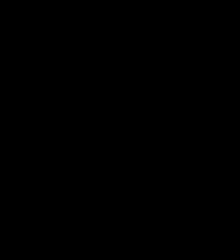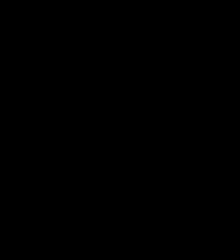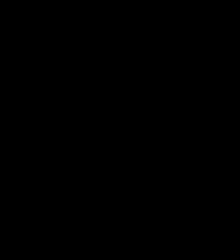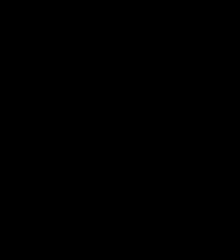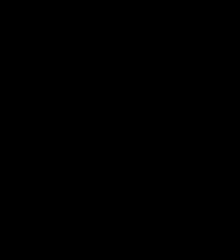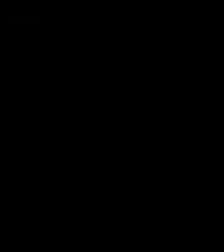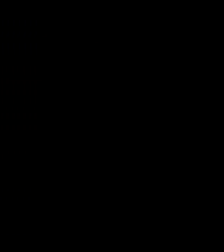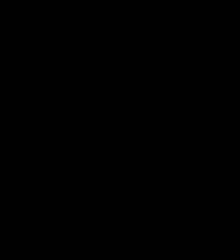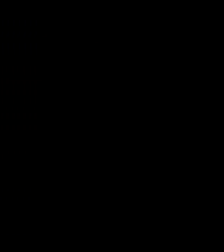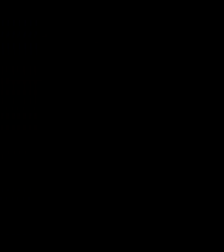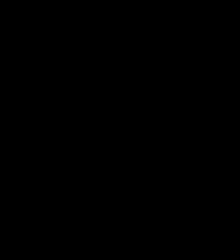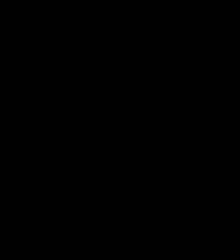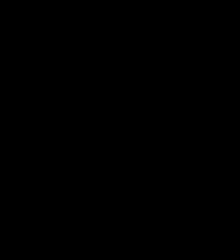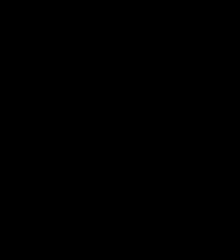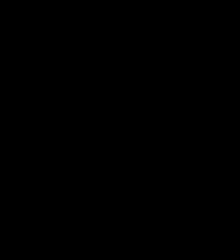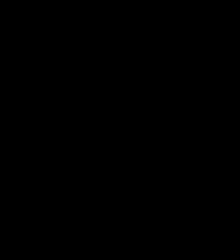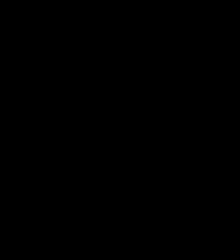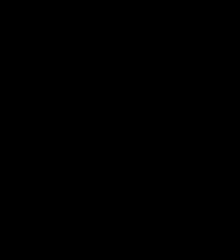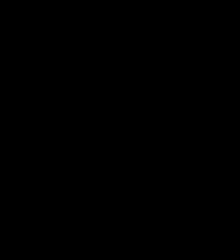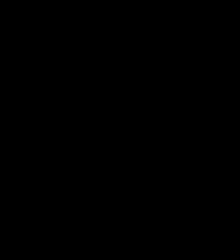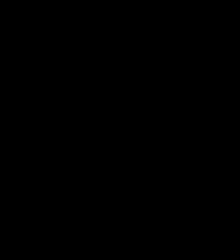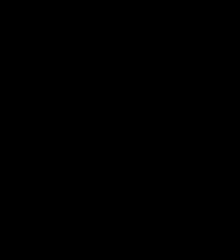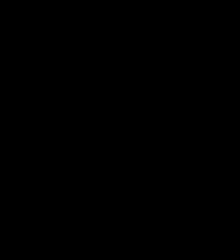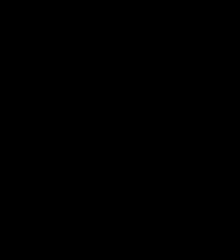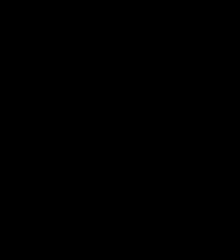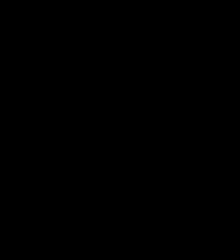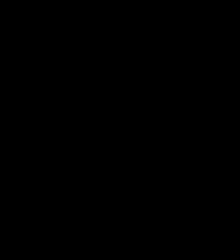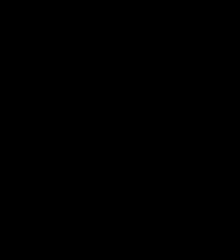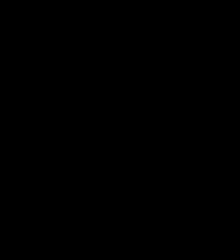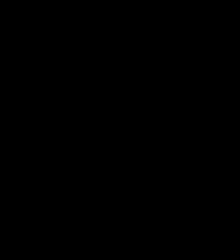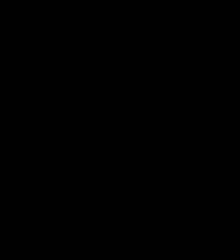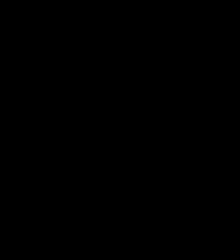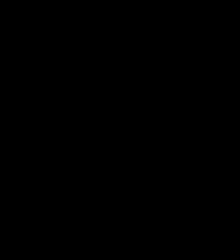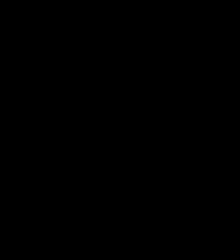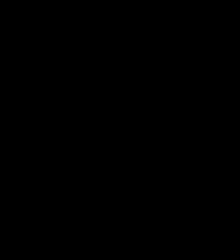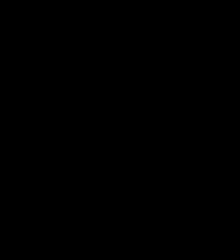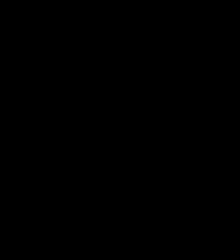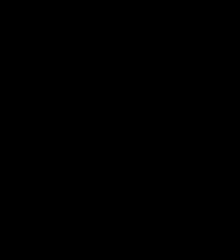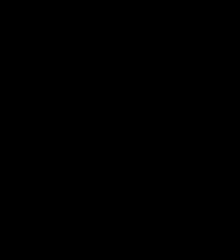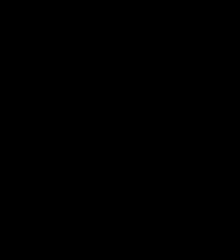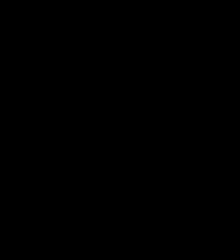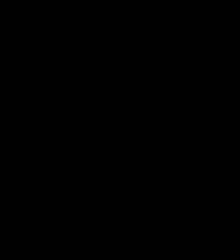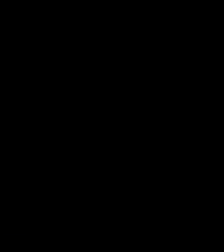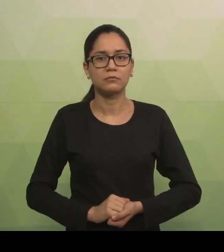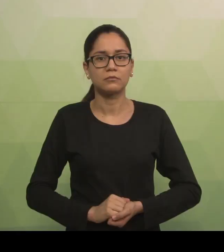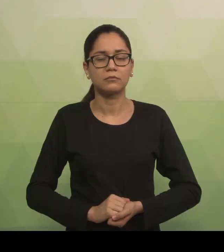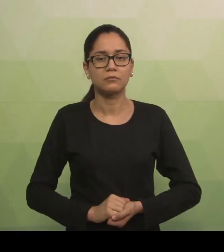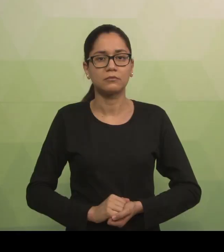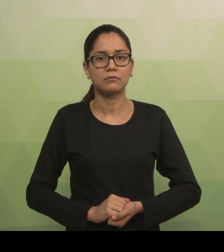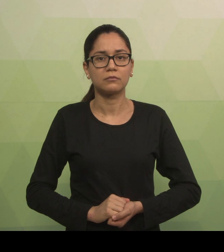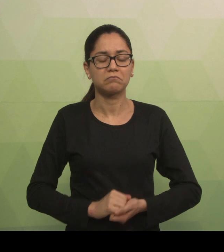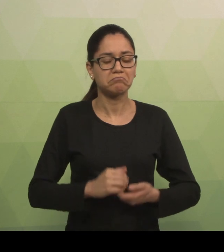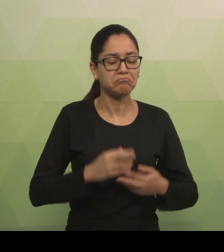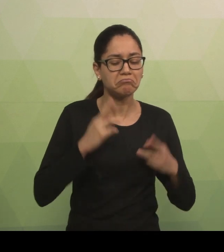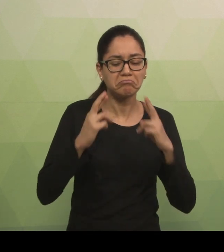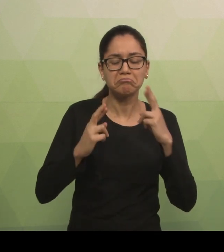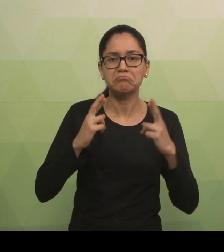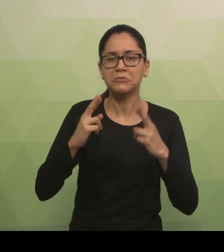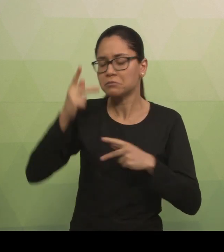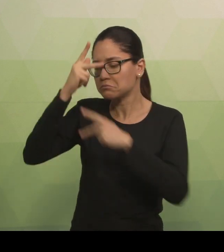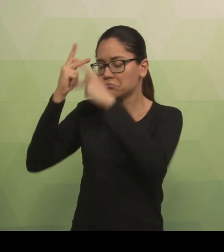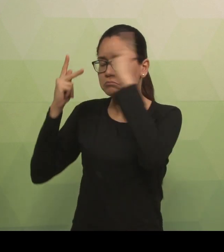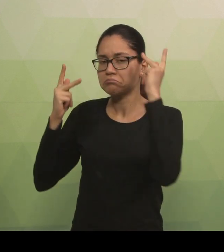ao estudo dos princípios por detrás da eficiência percebida de um objeto. Na interação entre